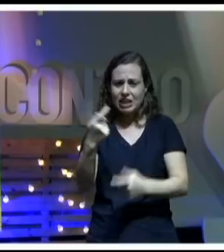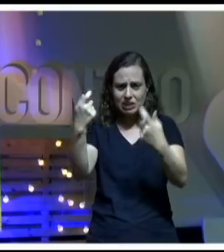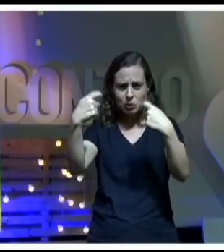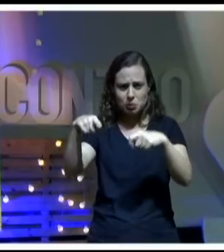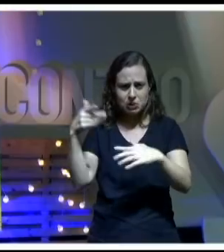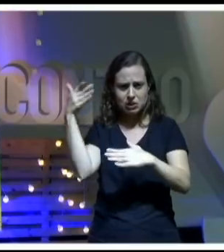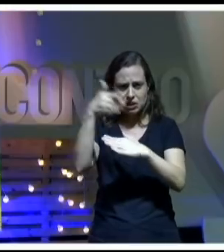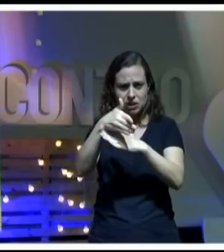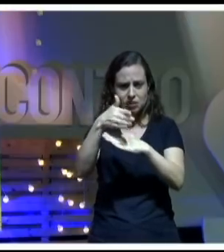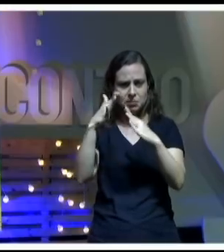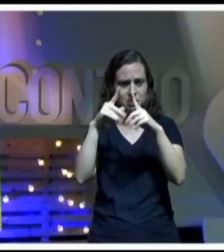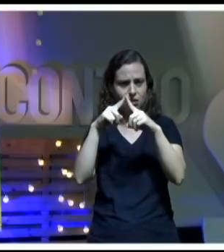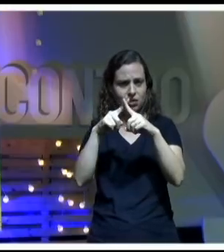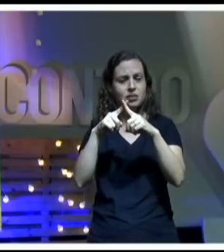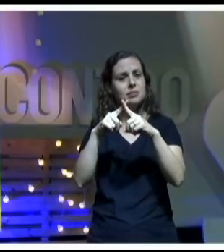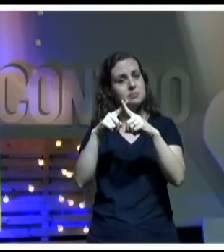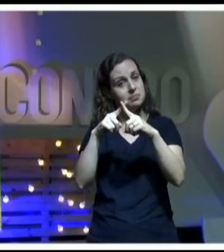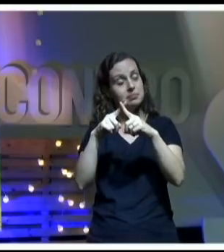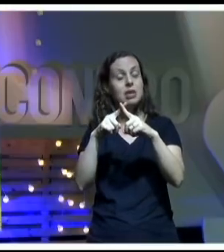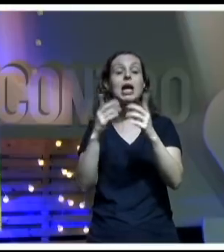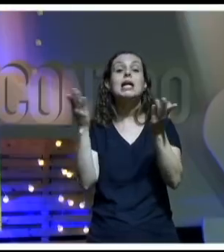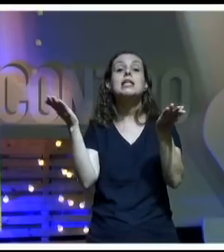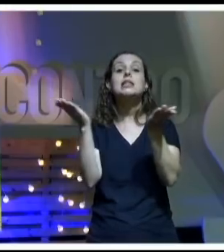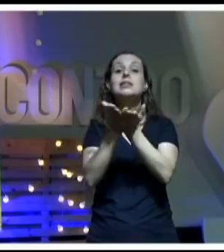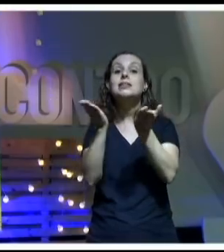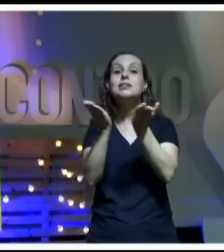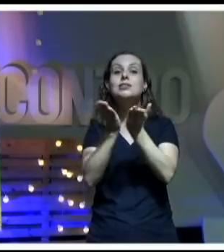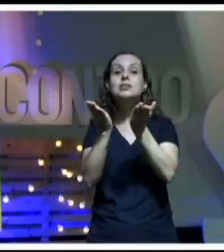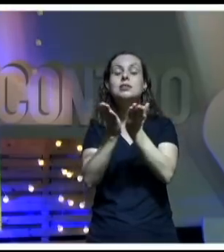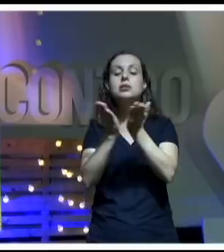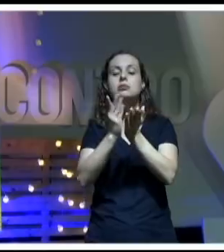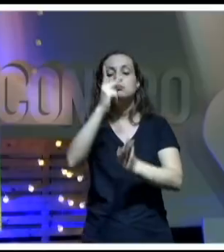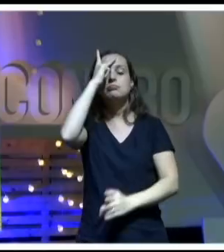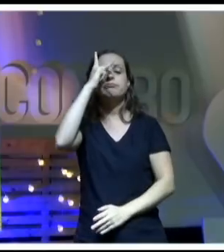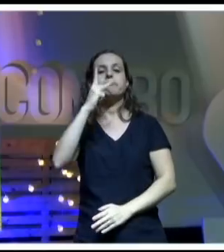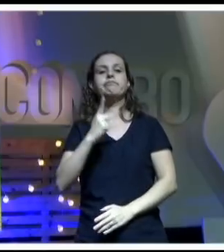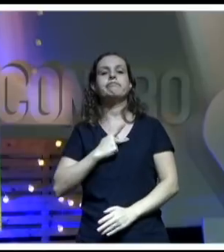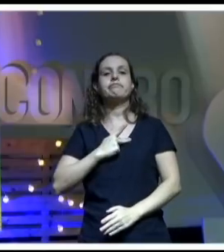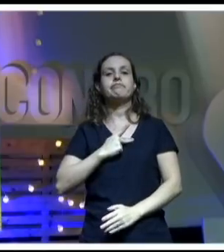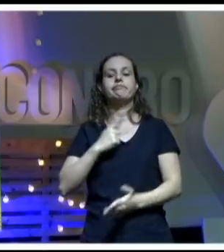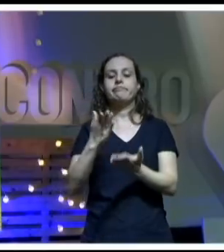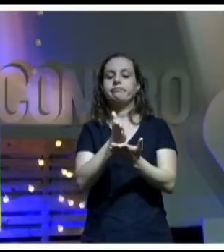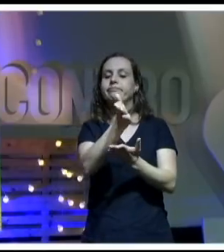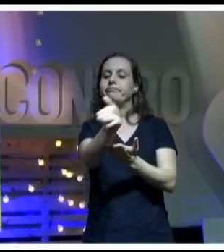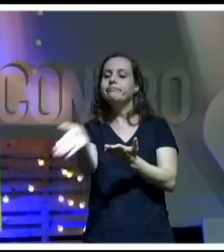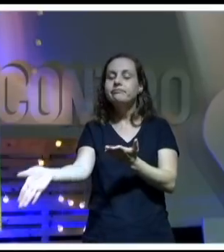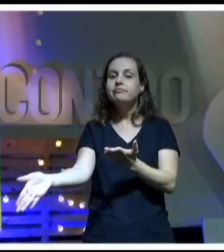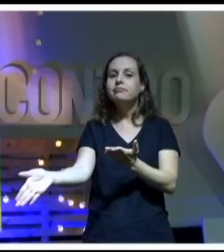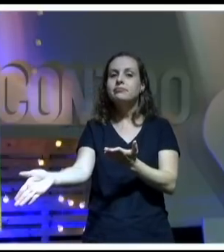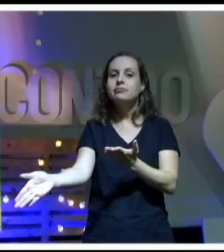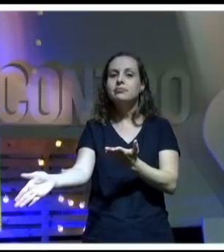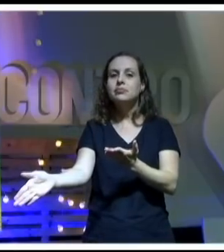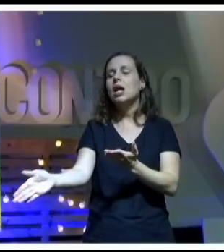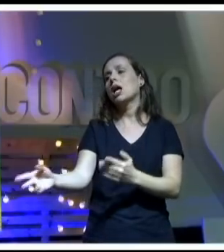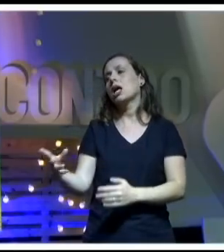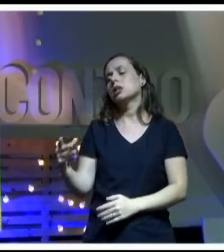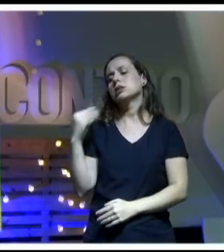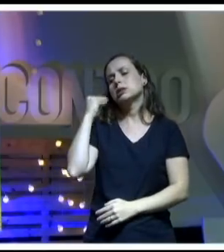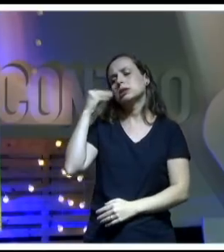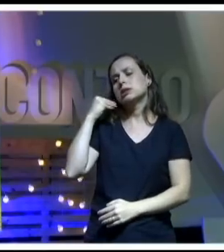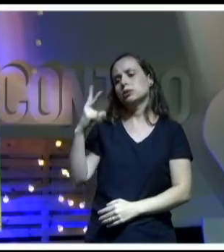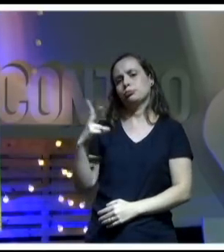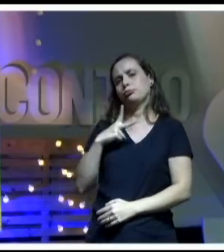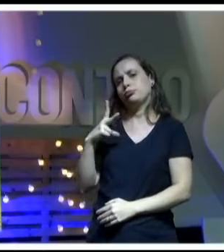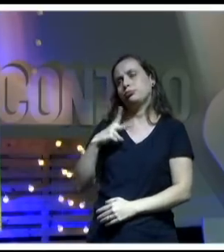igreja é um cristianismo individualista disse grelhados entrada experiência pessoal de um